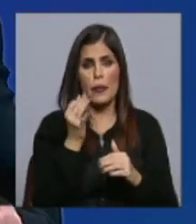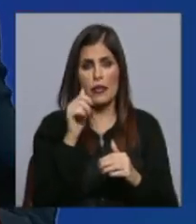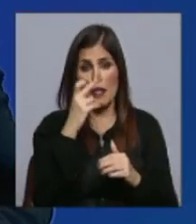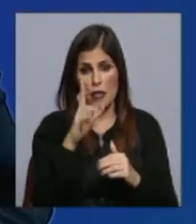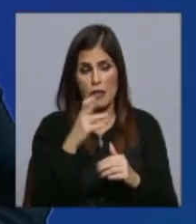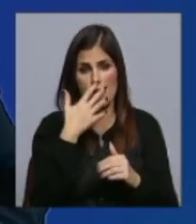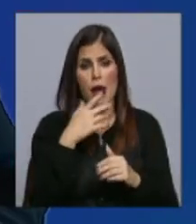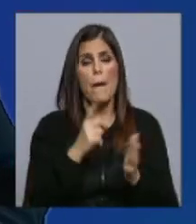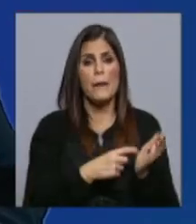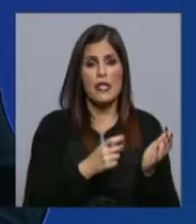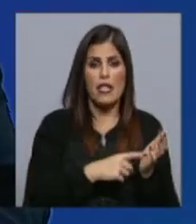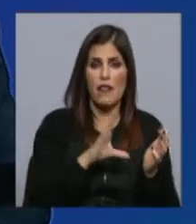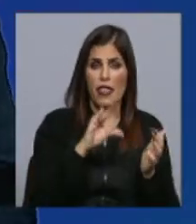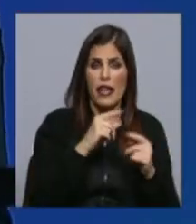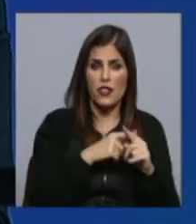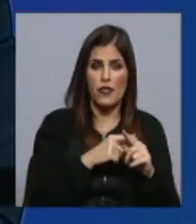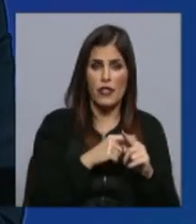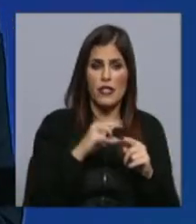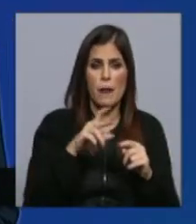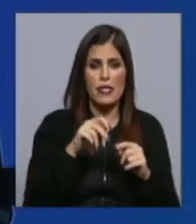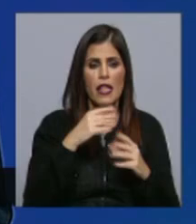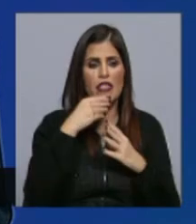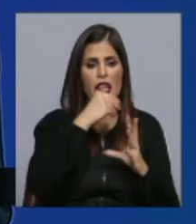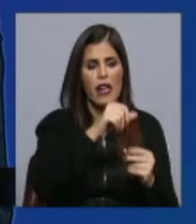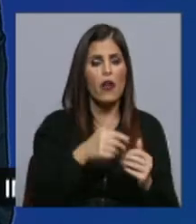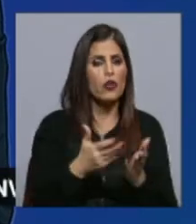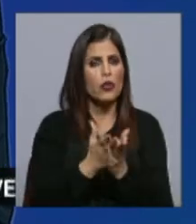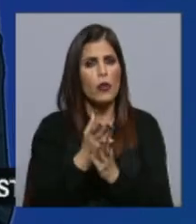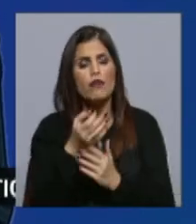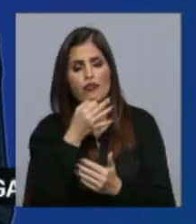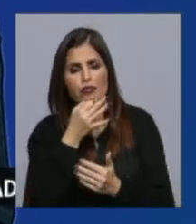10 vezes a massa da Terra para... Miguel, já vamos continuar a nossa edição do Última Fronteira.